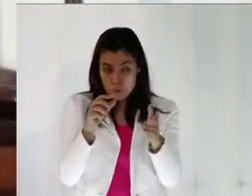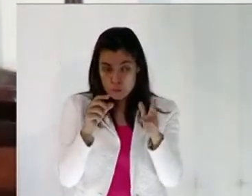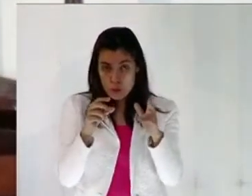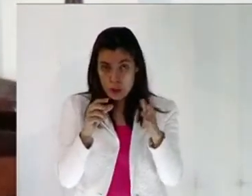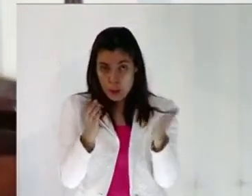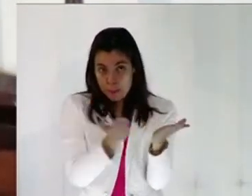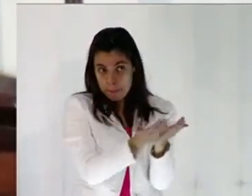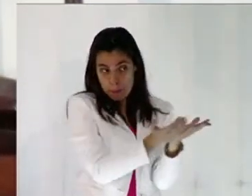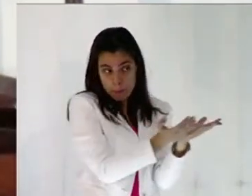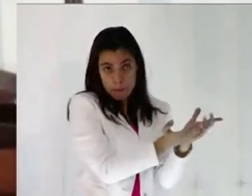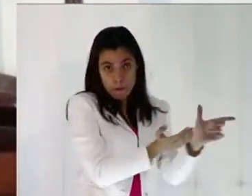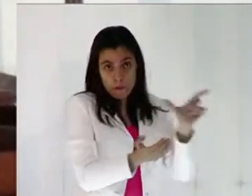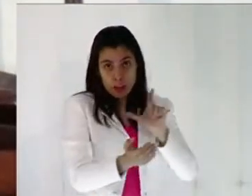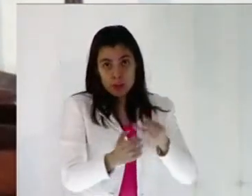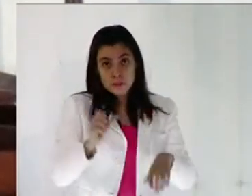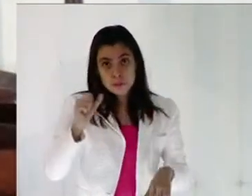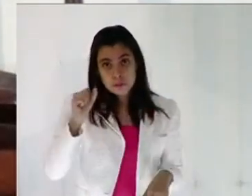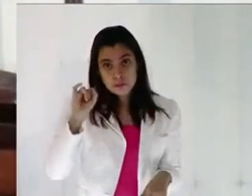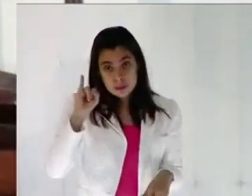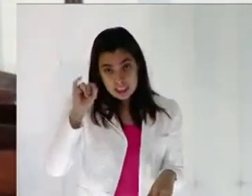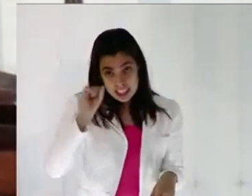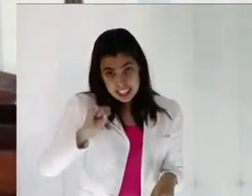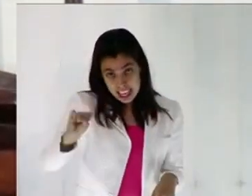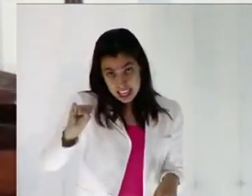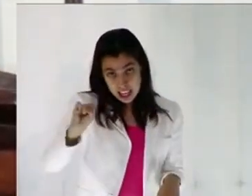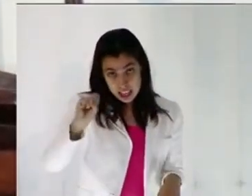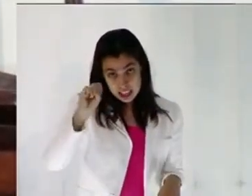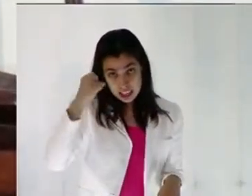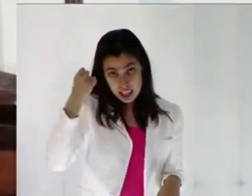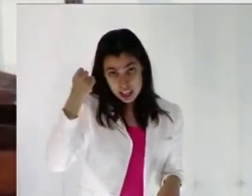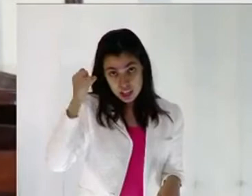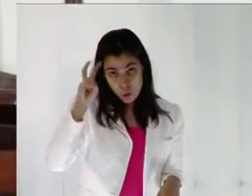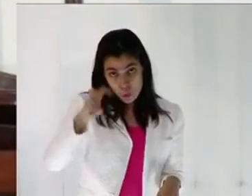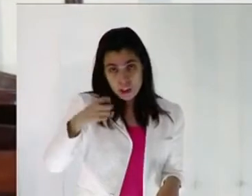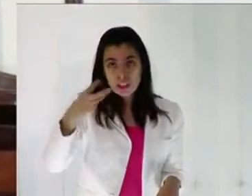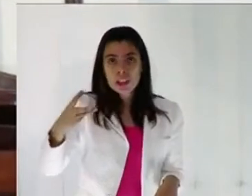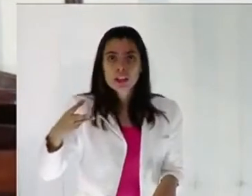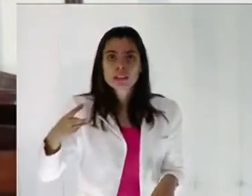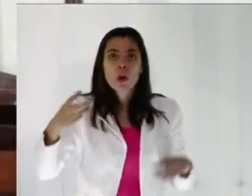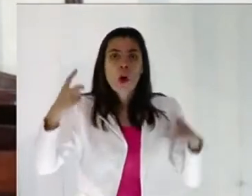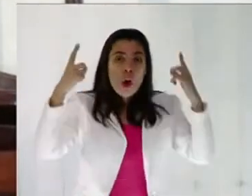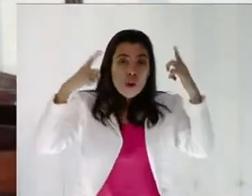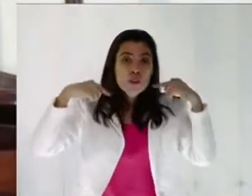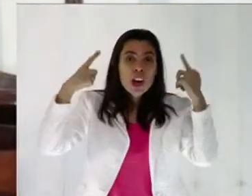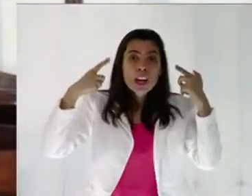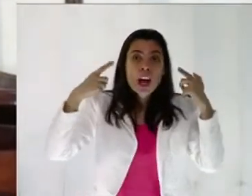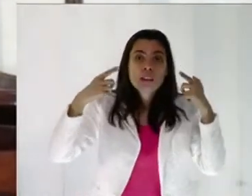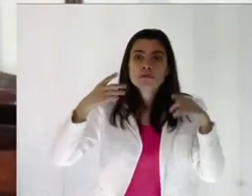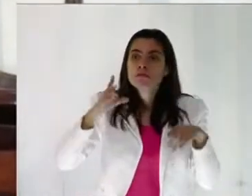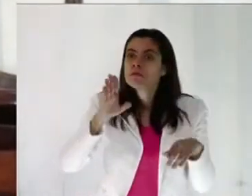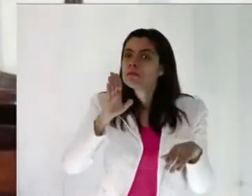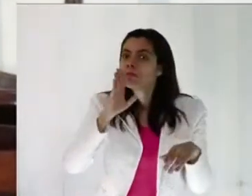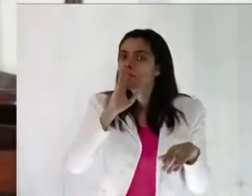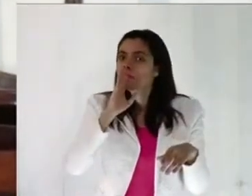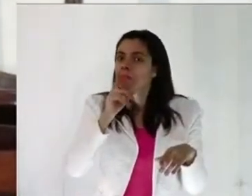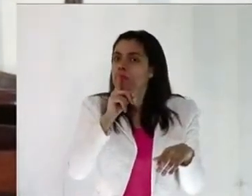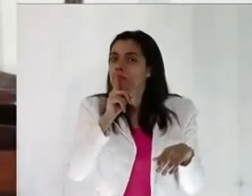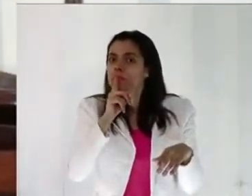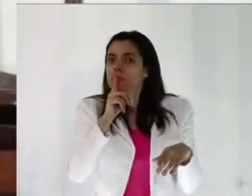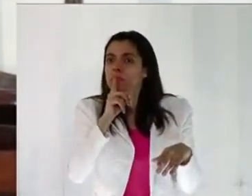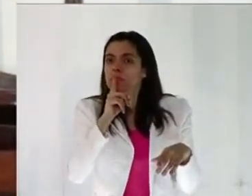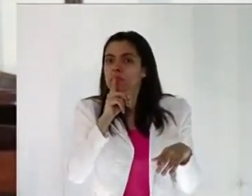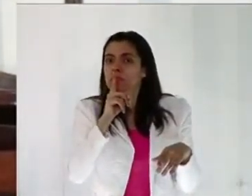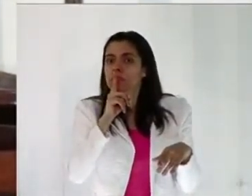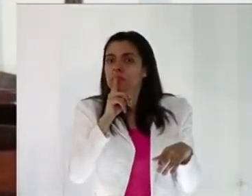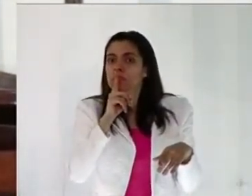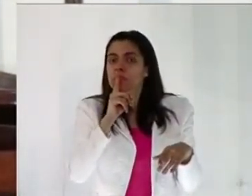muda perante os seus tosquiadores, ele não abriu a sua boca. Ou seja, irmãos, nós podemos aprender com a